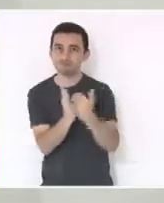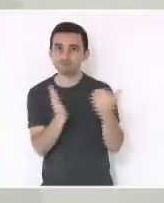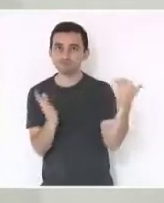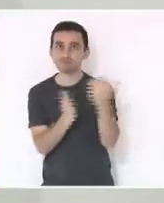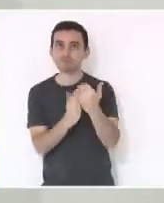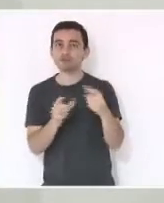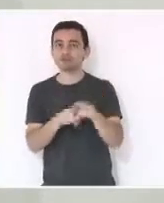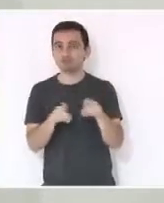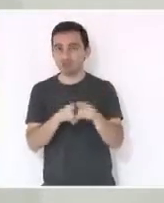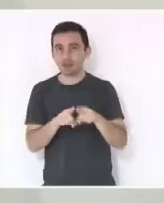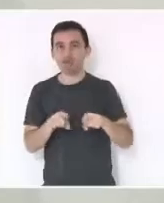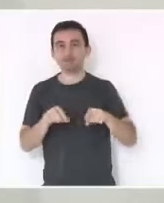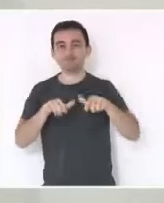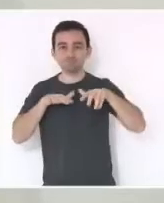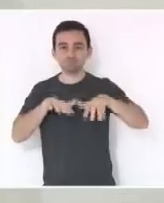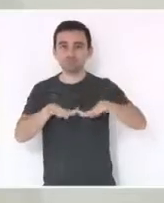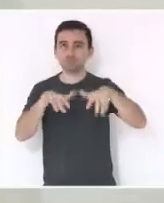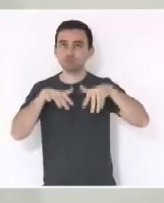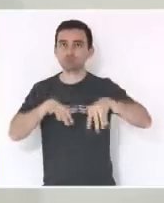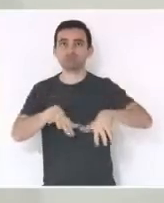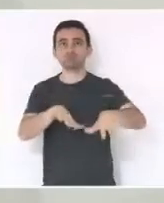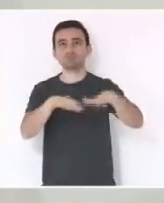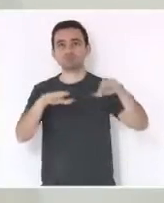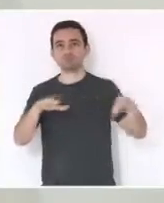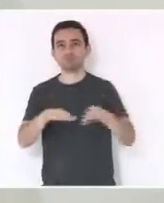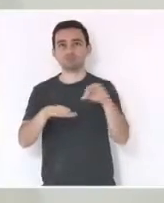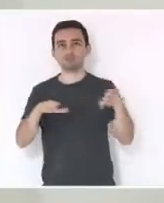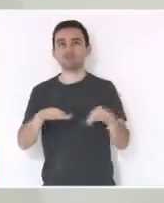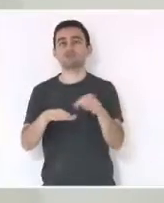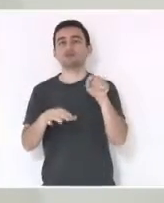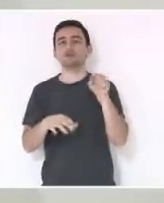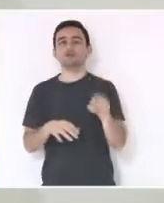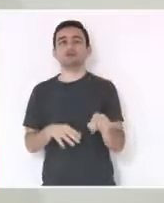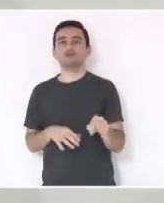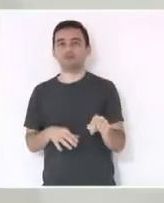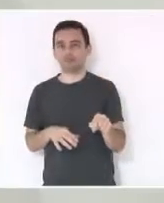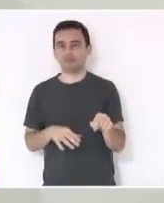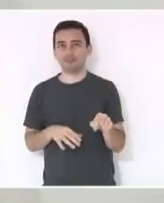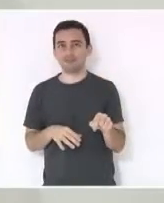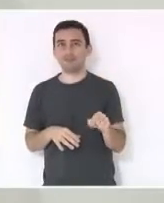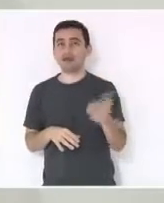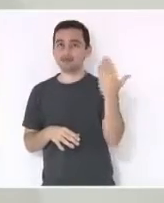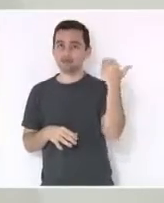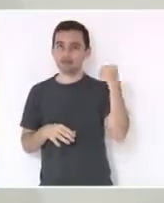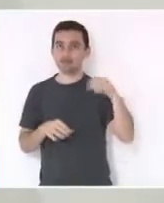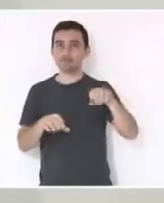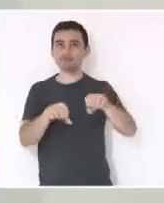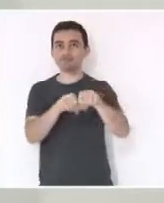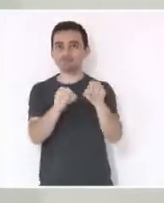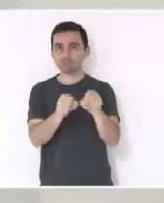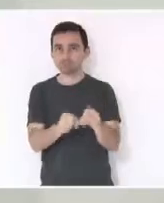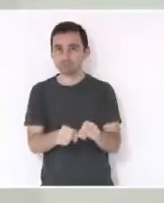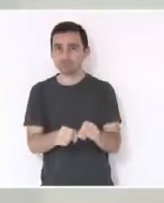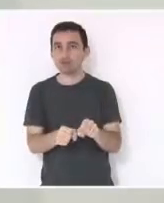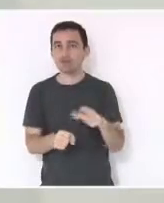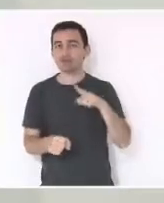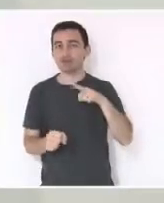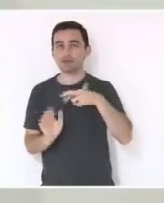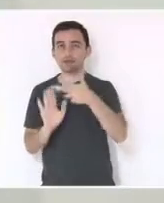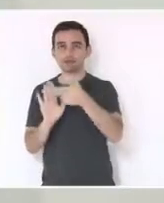têxtil eo que é um dos setores que passou ao largo da crise em virtude dos regimes especiais